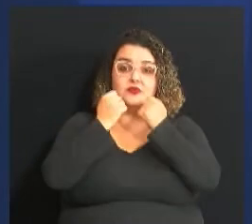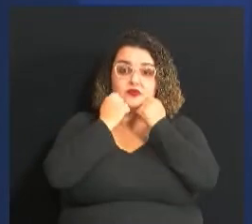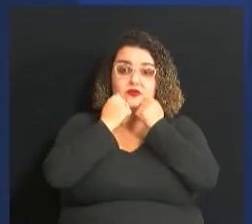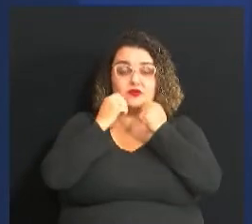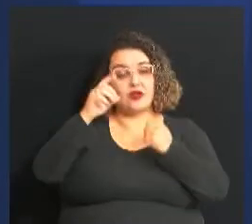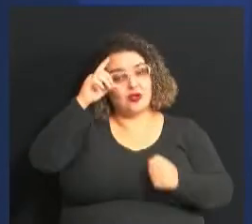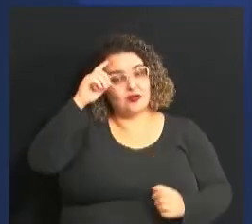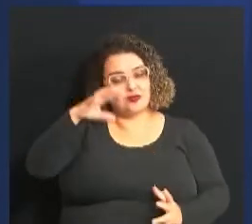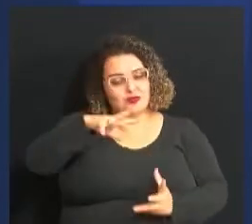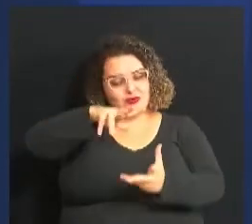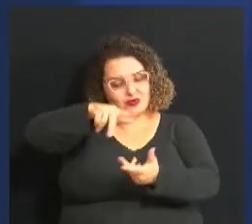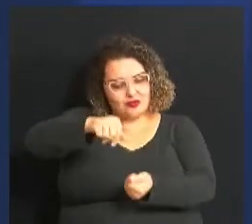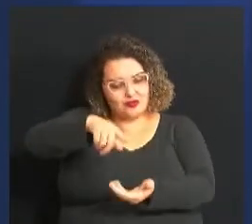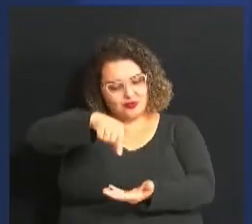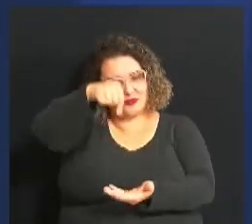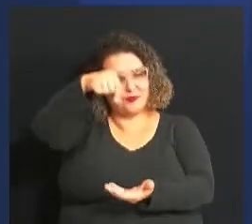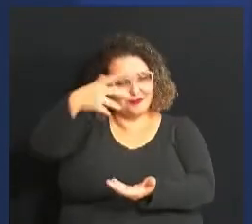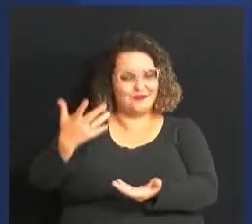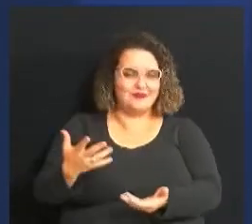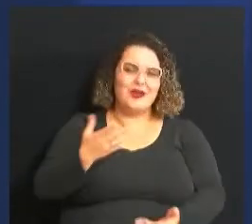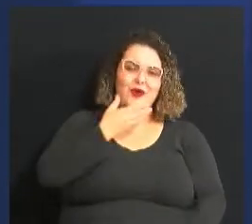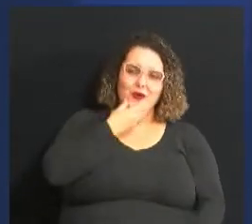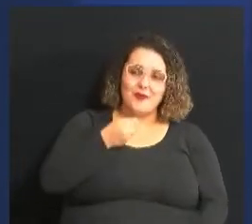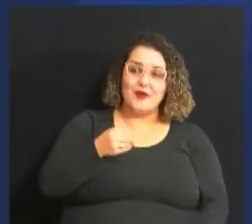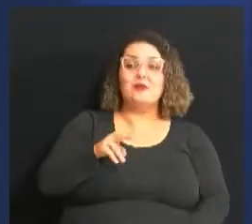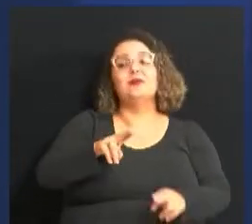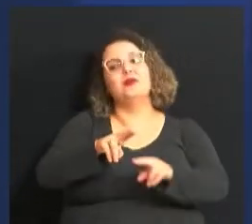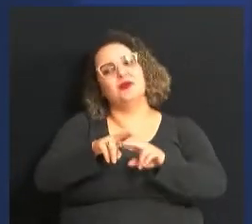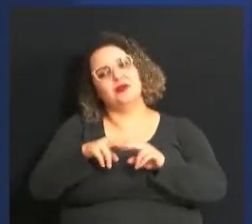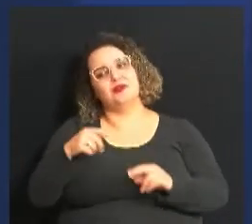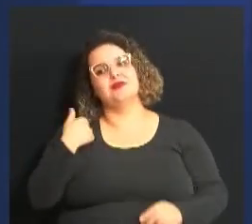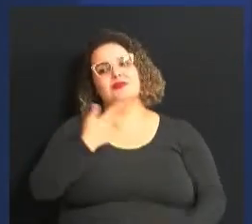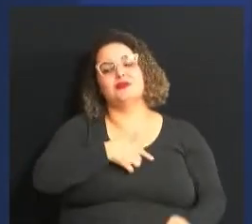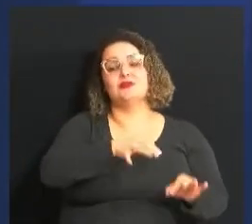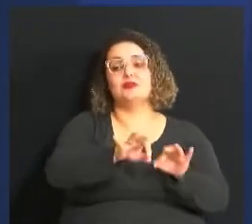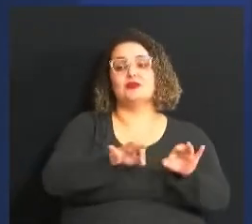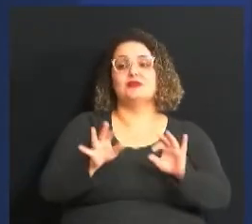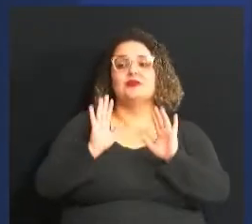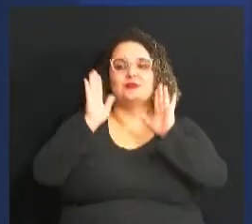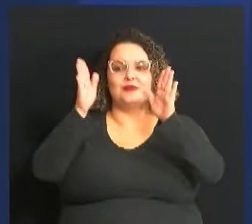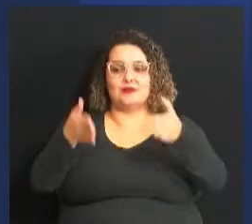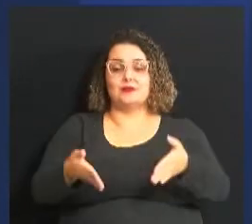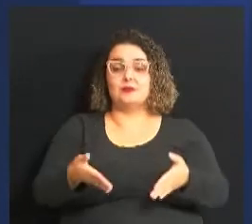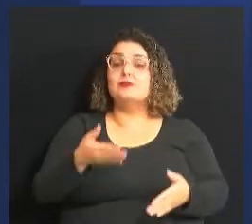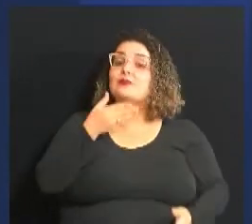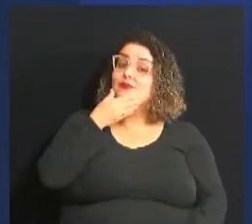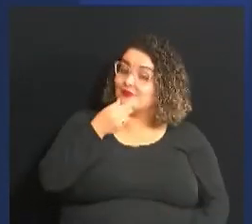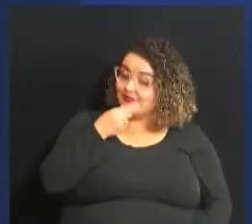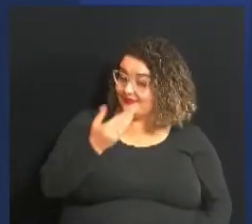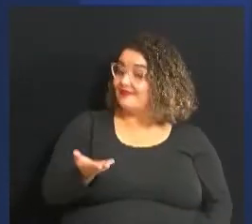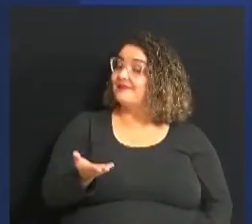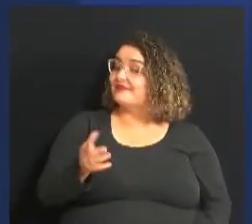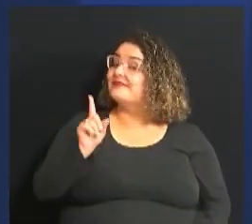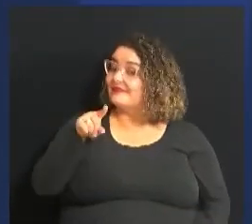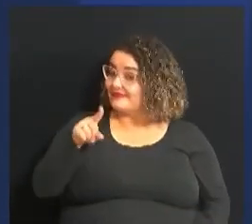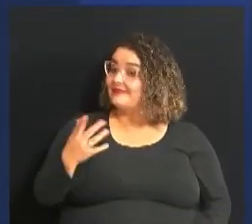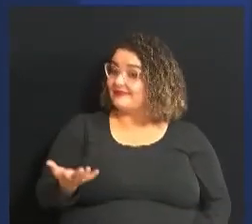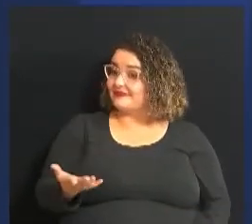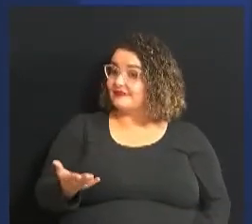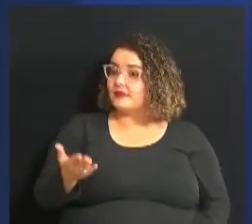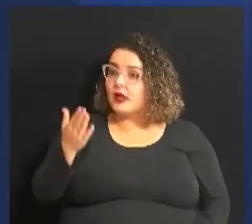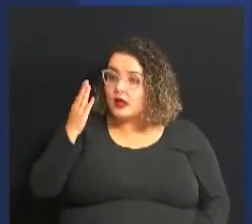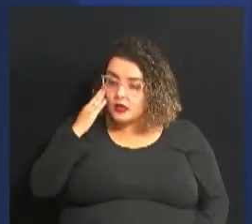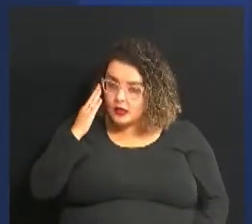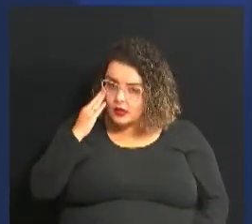do Homem. Pois é, por isso o nosso programa está sendo aí voltado para eles, para os homens. Você sabia que